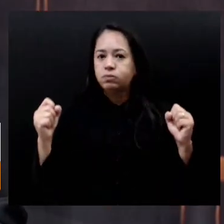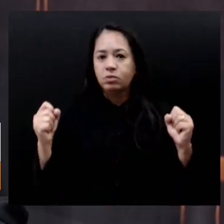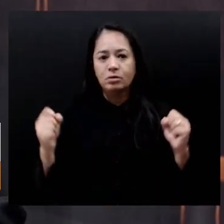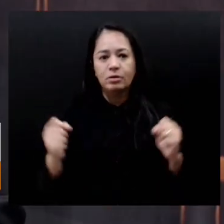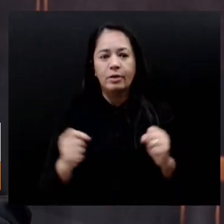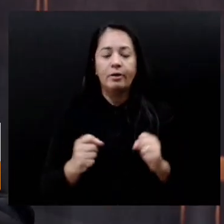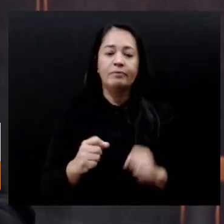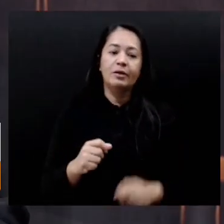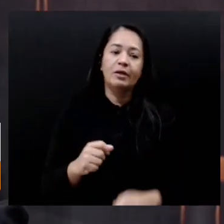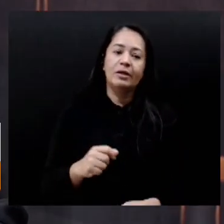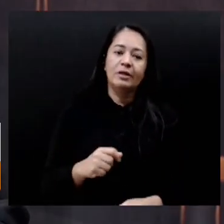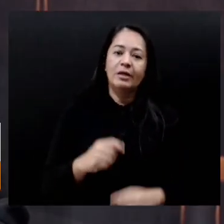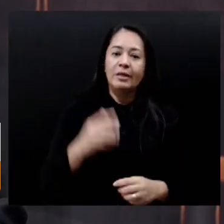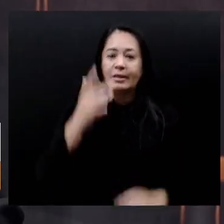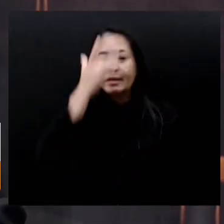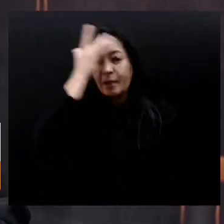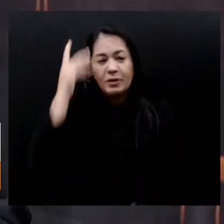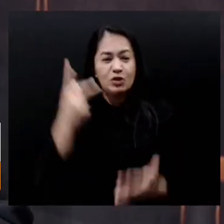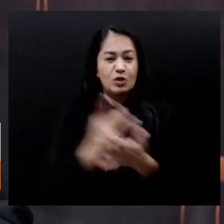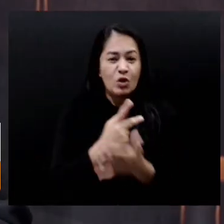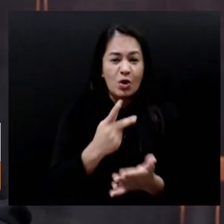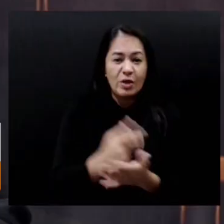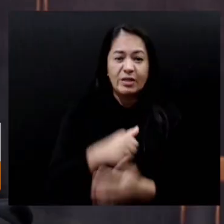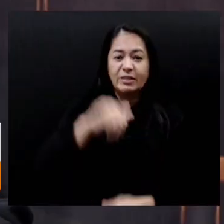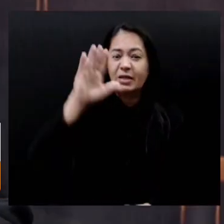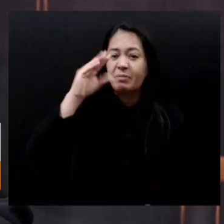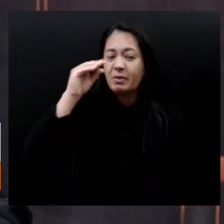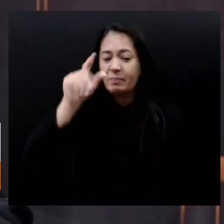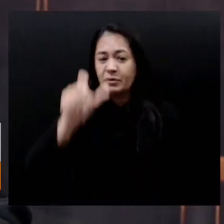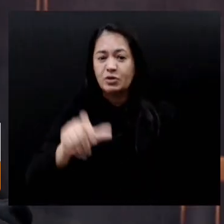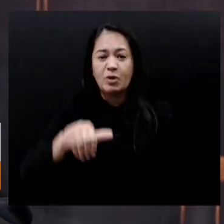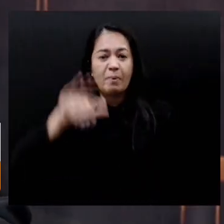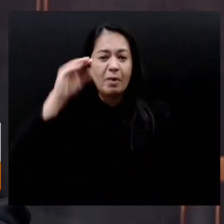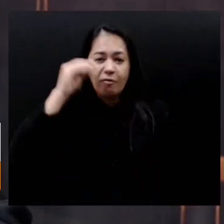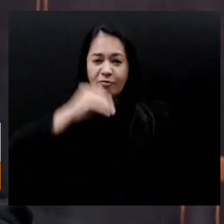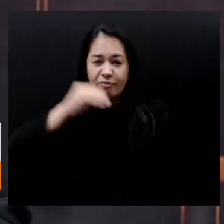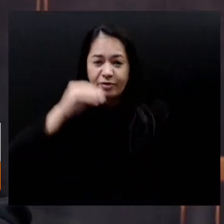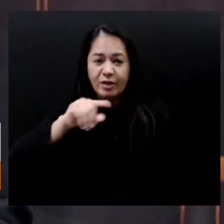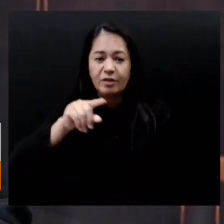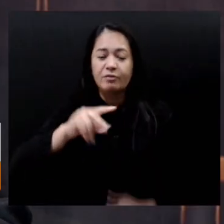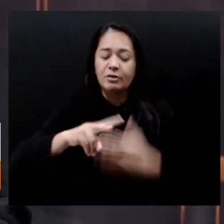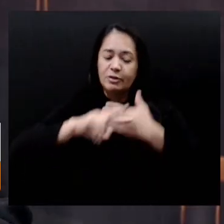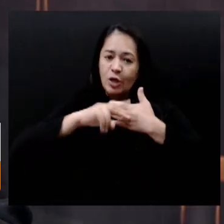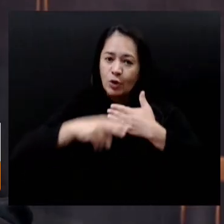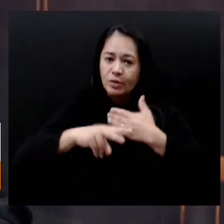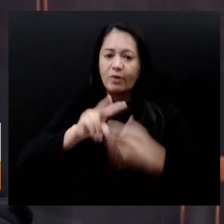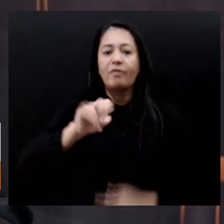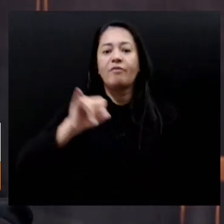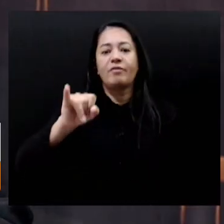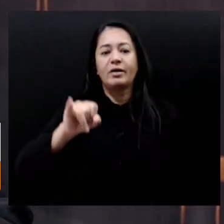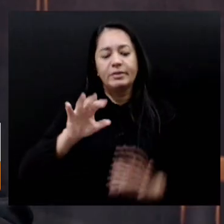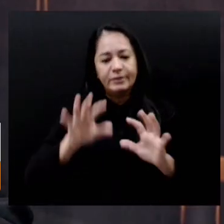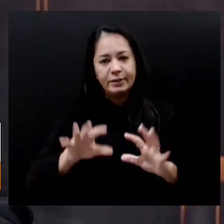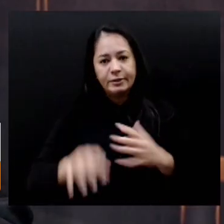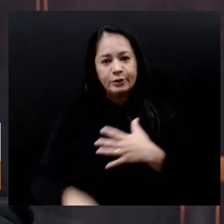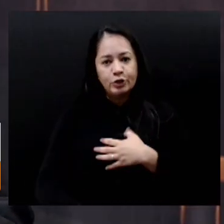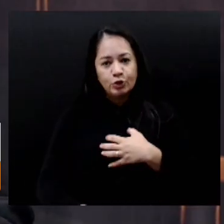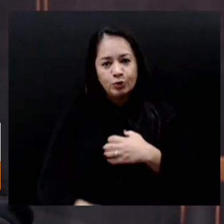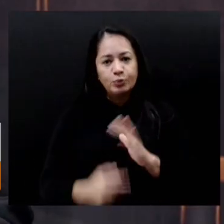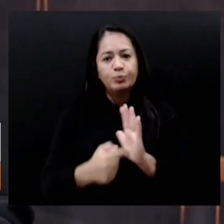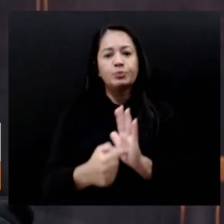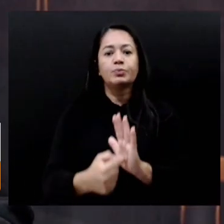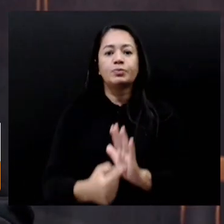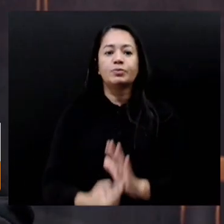pessoa errada, na pessoa mais fraca, e você vai ter consequências desse comportamento, É né? importante a